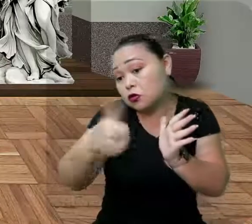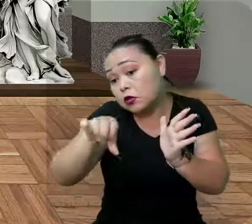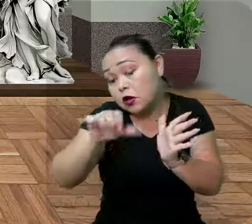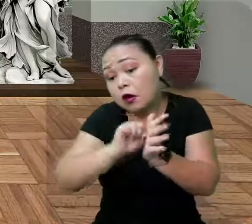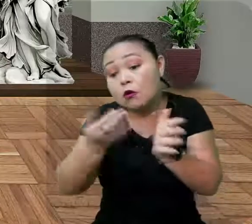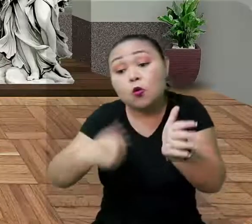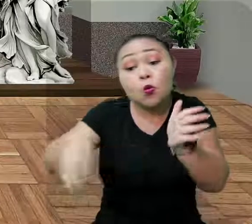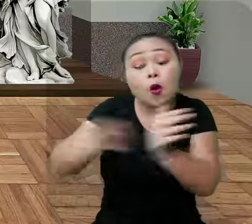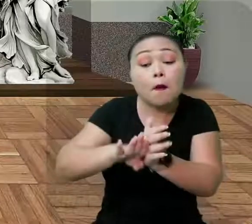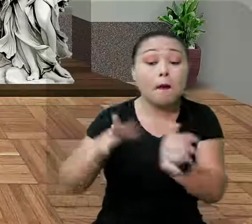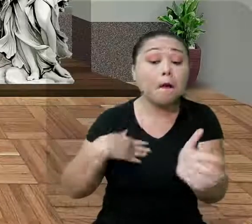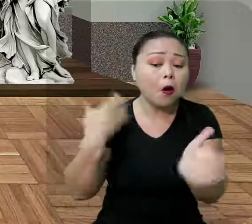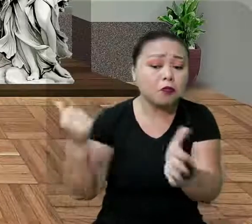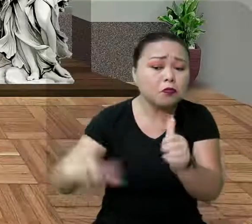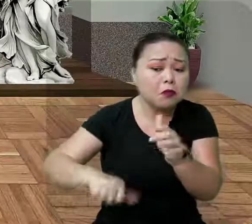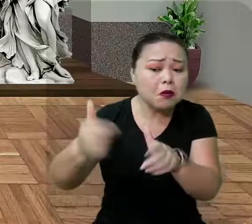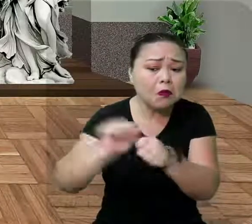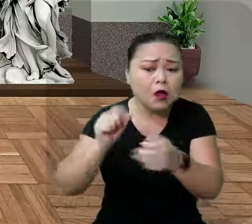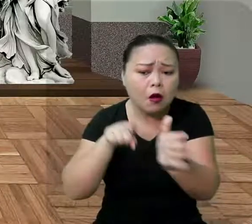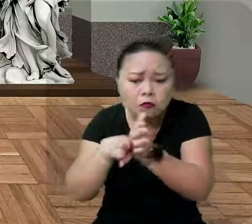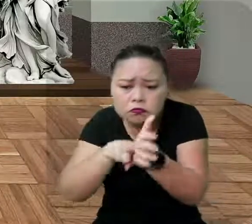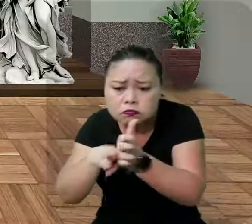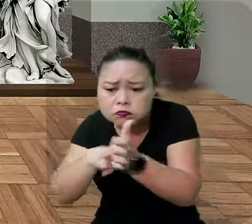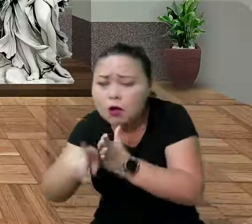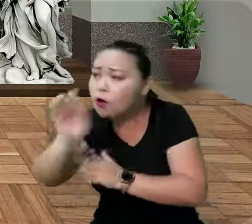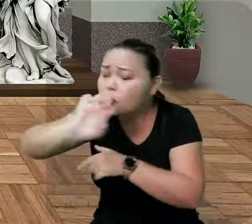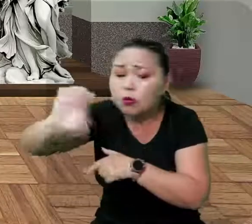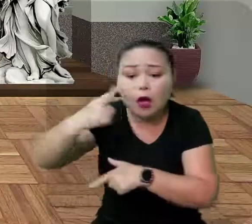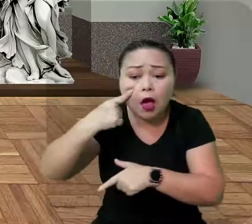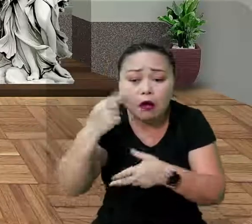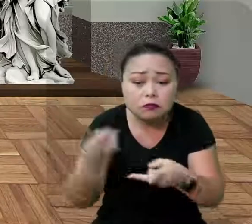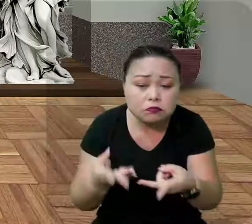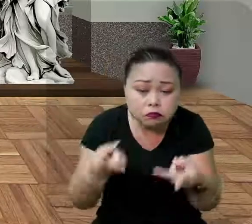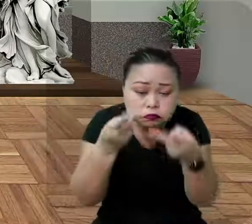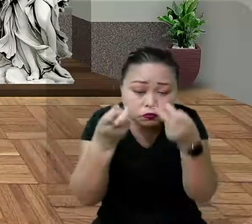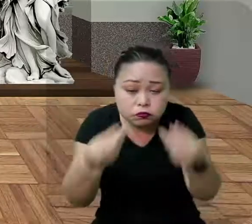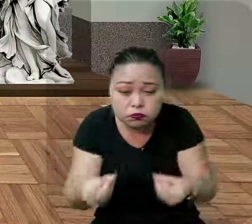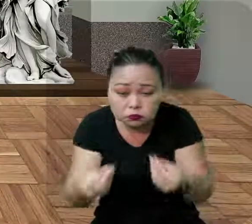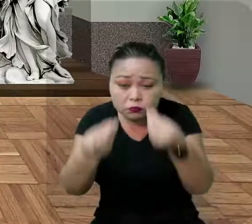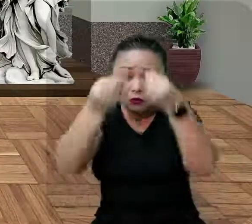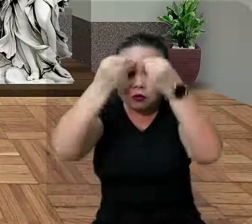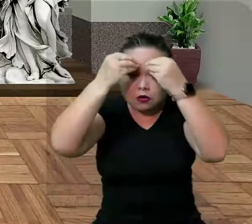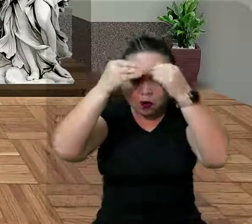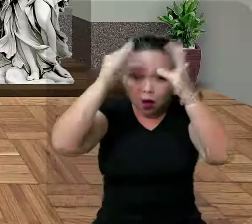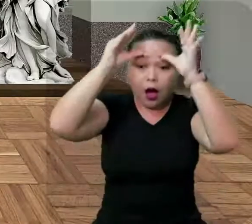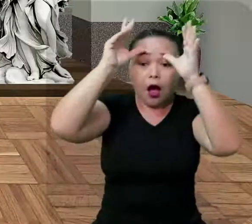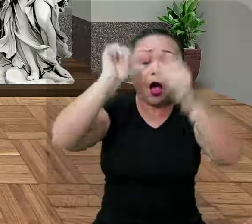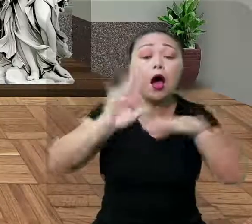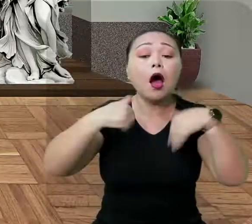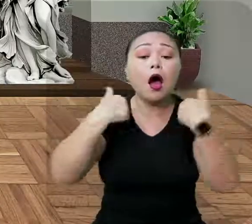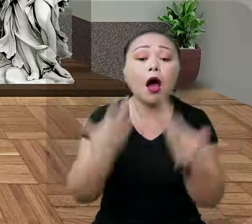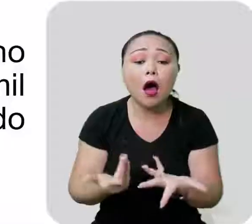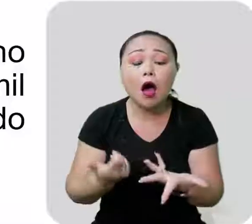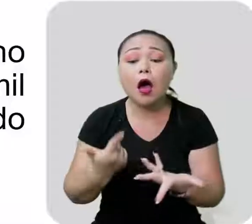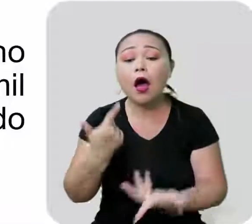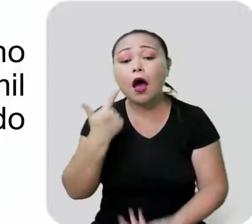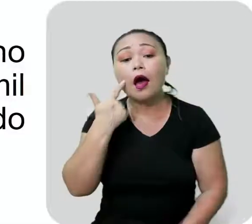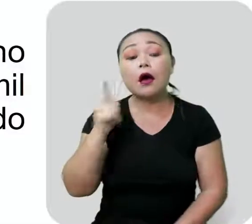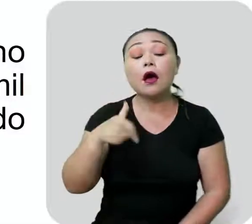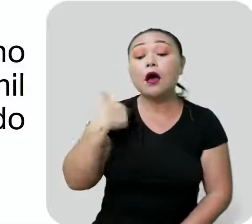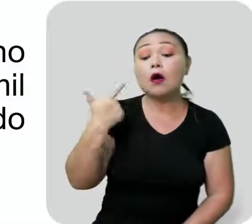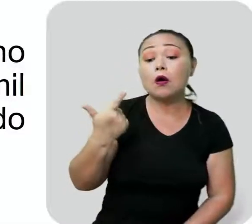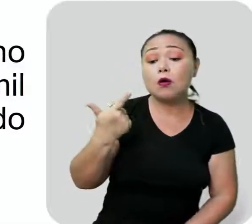primeiros pesquisadores europeus em música de conhecimento tá bom e qual foi a visão dos